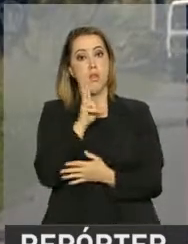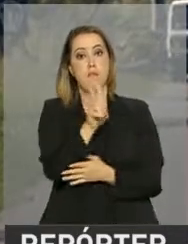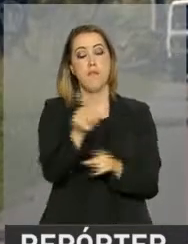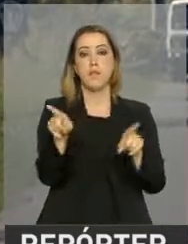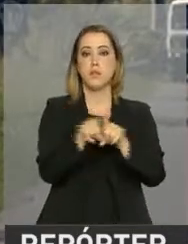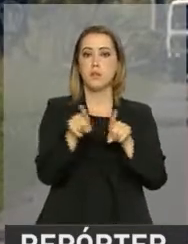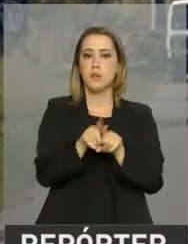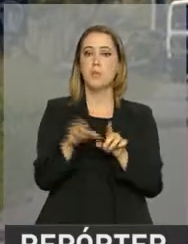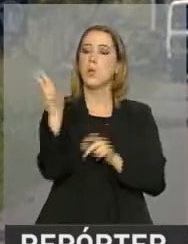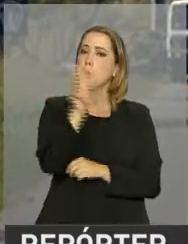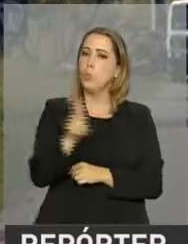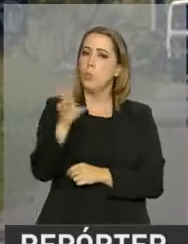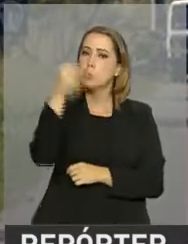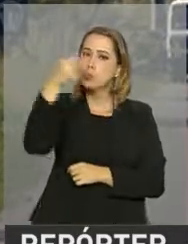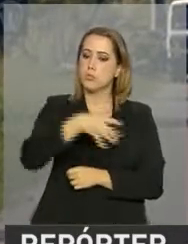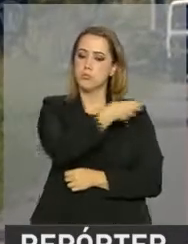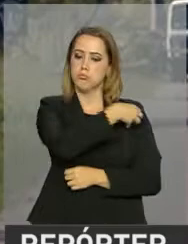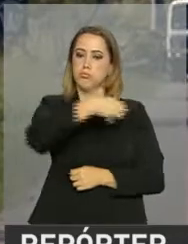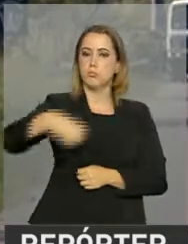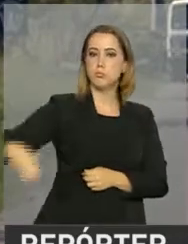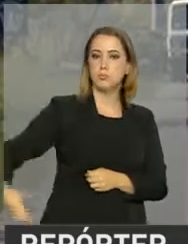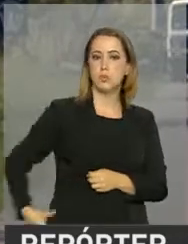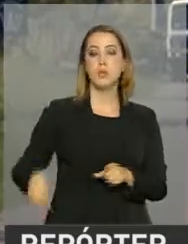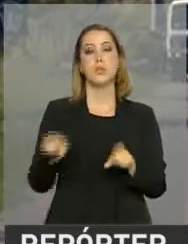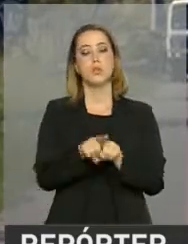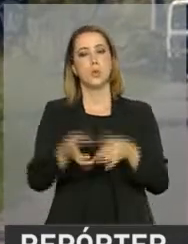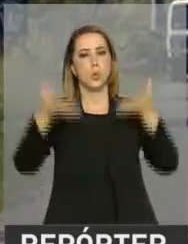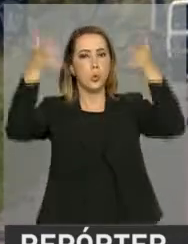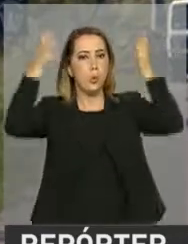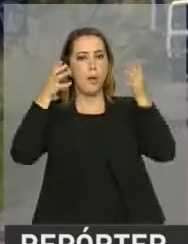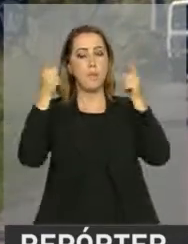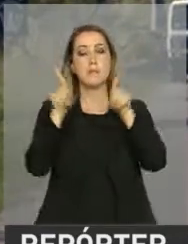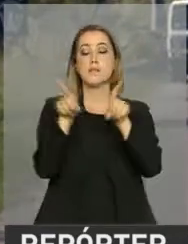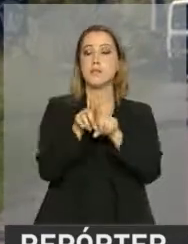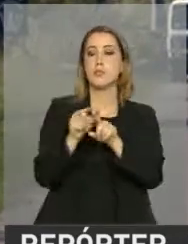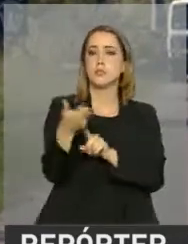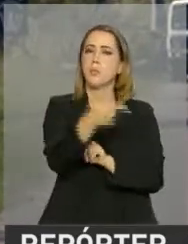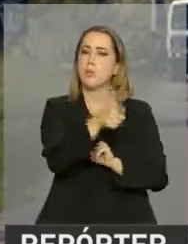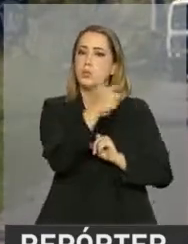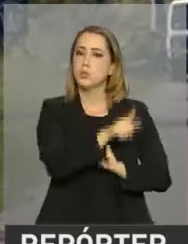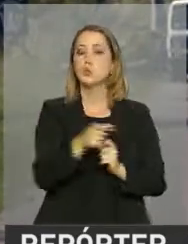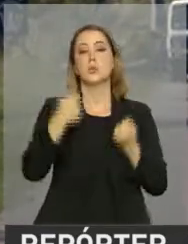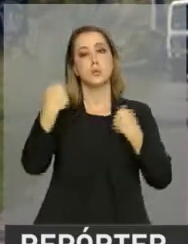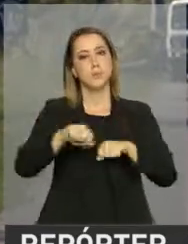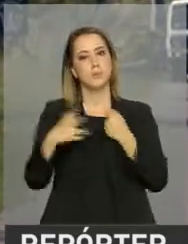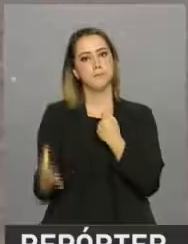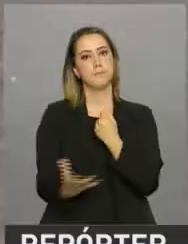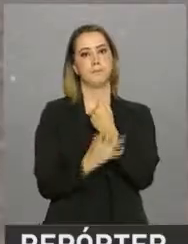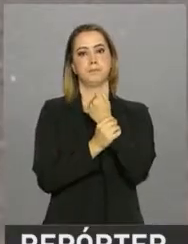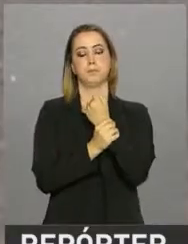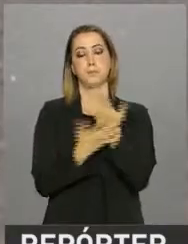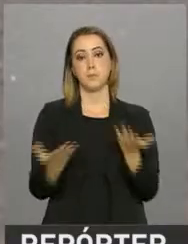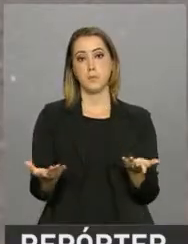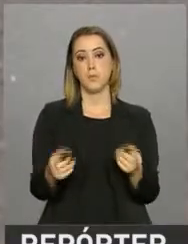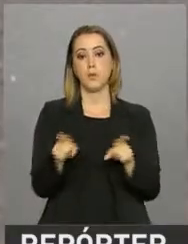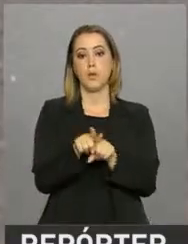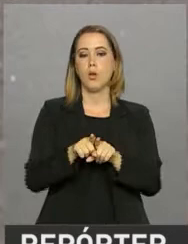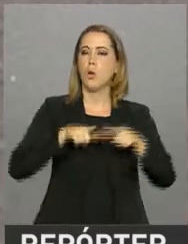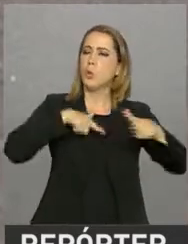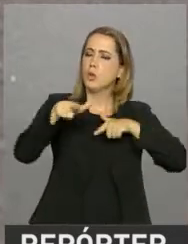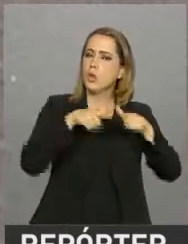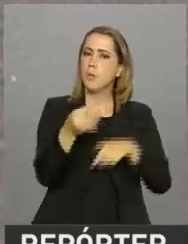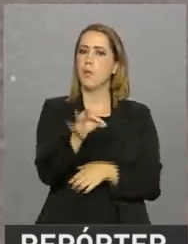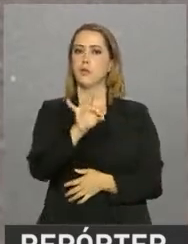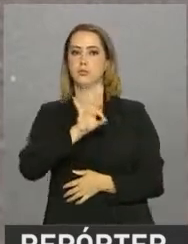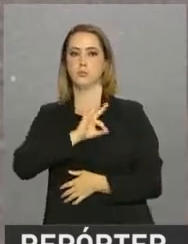o uso correto do cinto de segurança, do capacete e de outros itens para uma boa viagem. Ações da